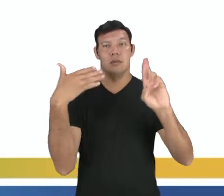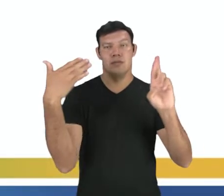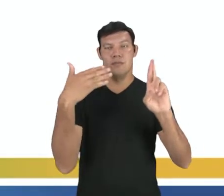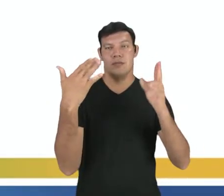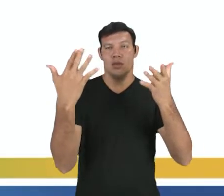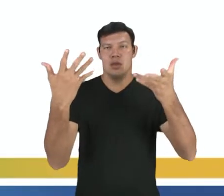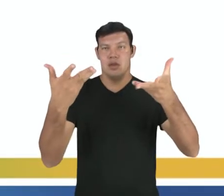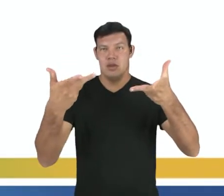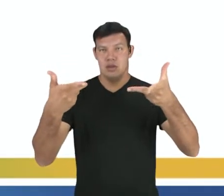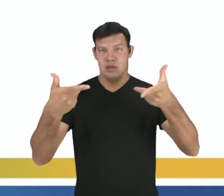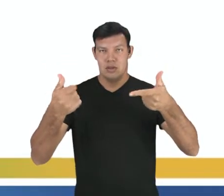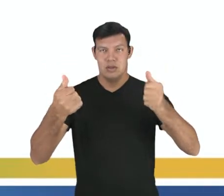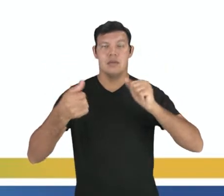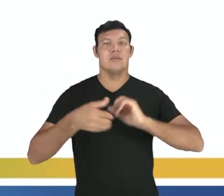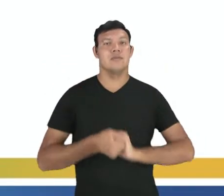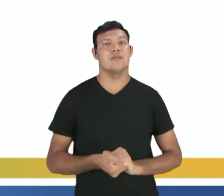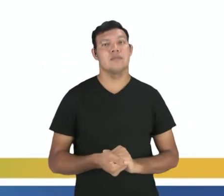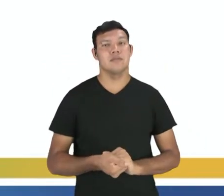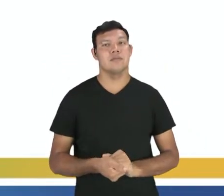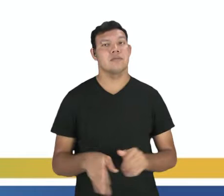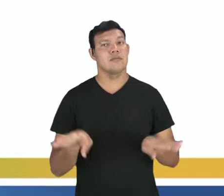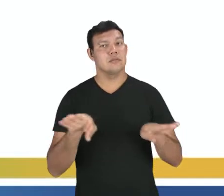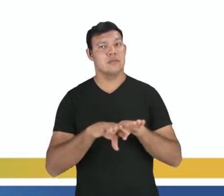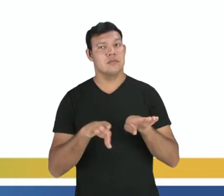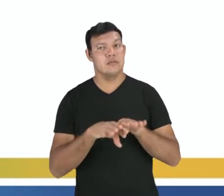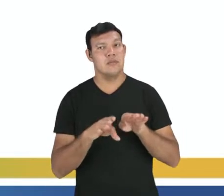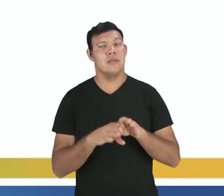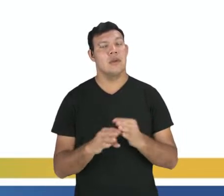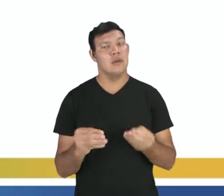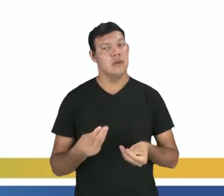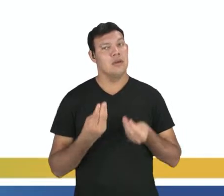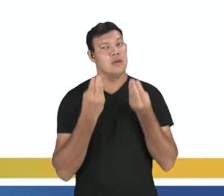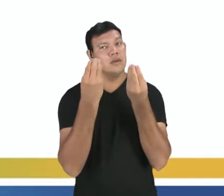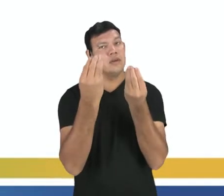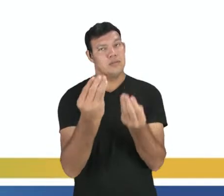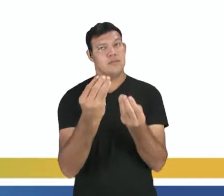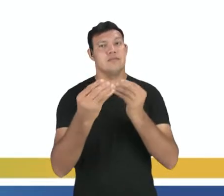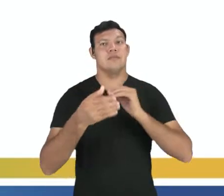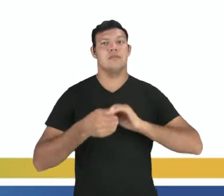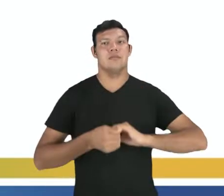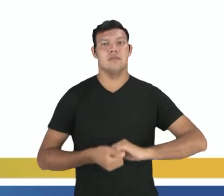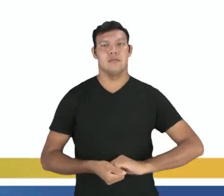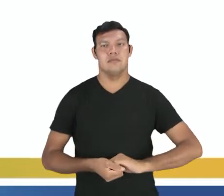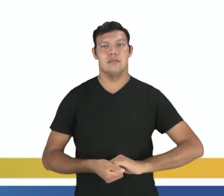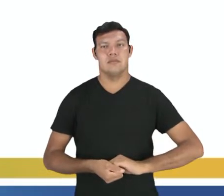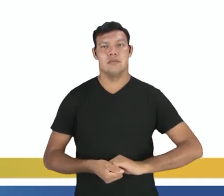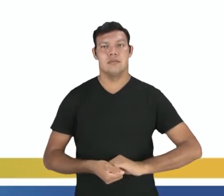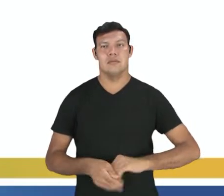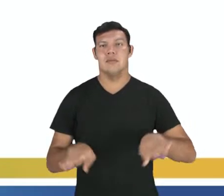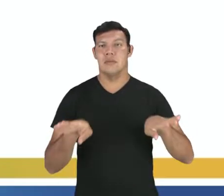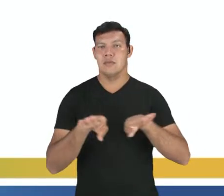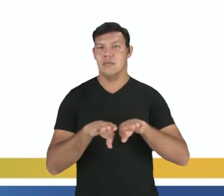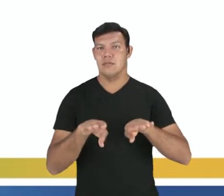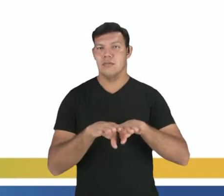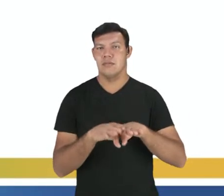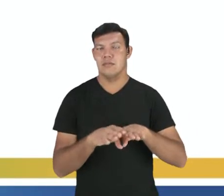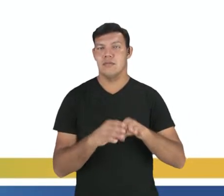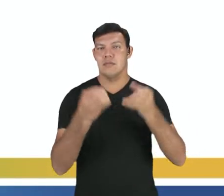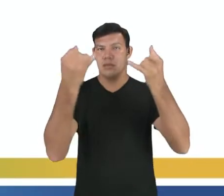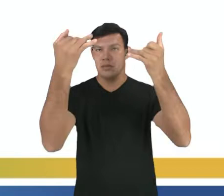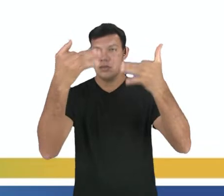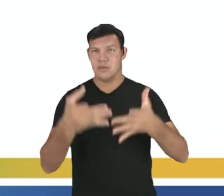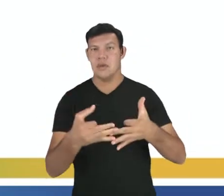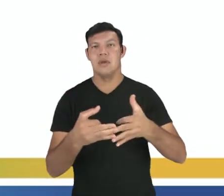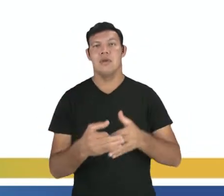habilidade, ability, quando eu quero oferecer algo, offer, quando eu quero falar sobre